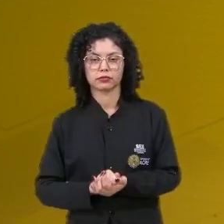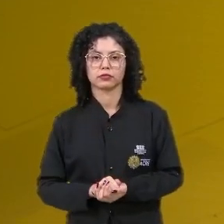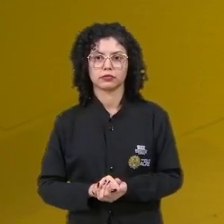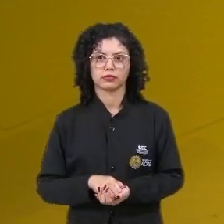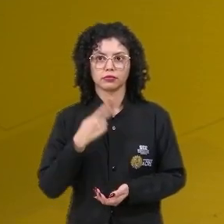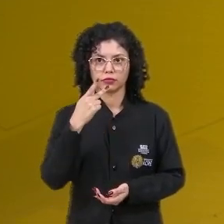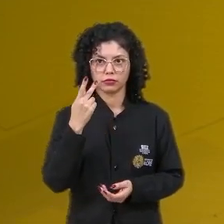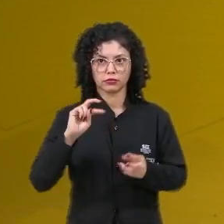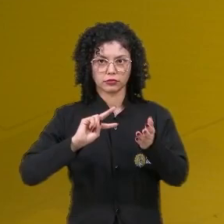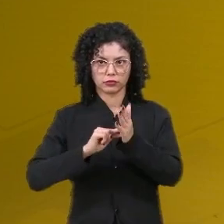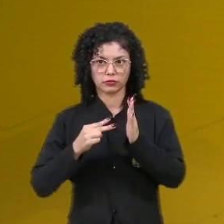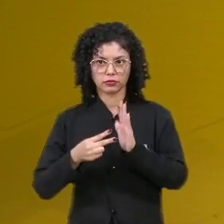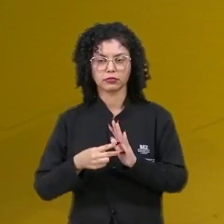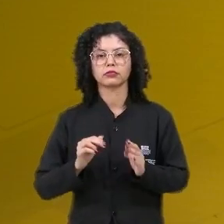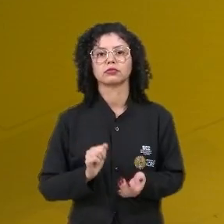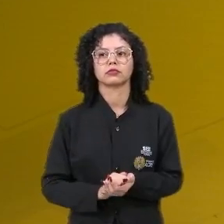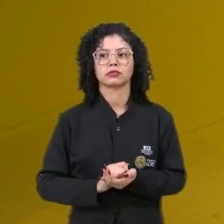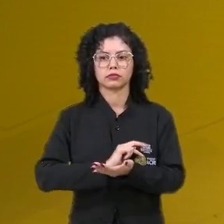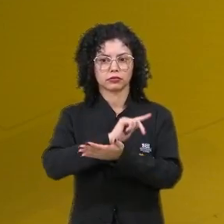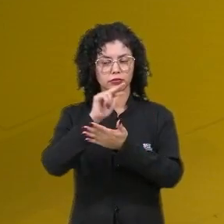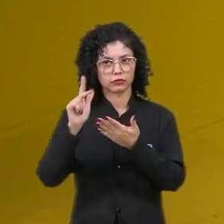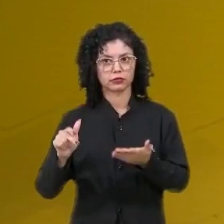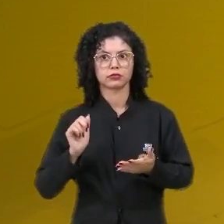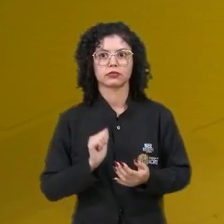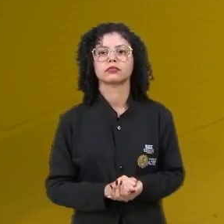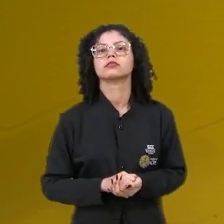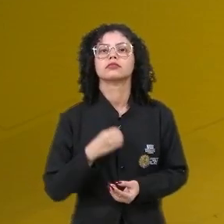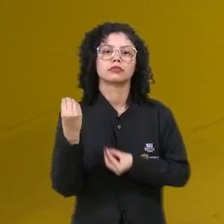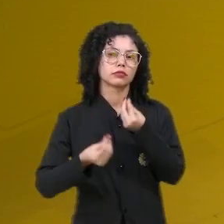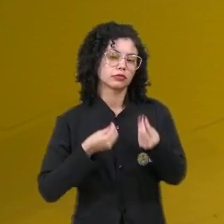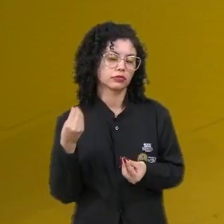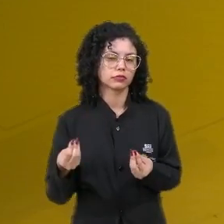falar sobre os significados, os múltiplos significados